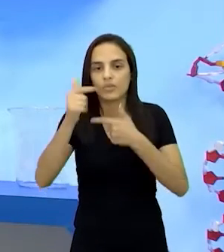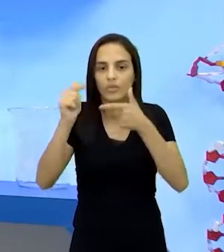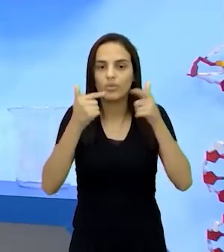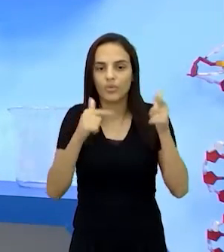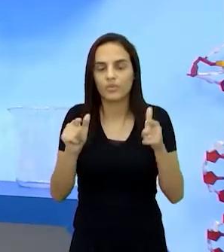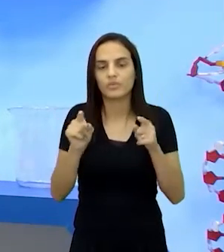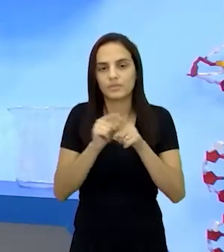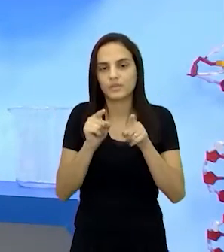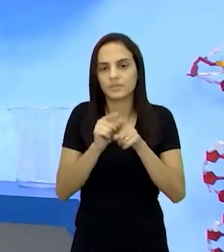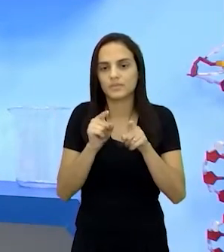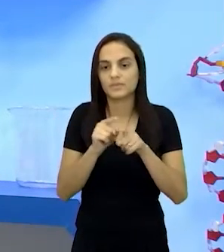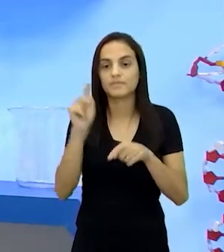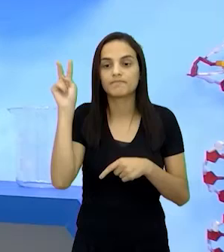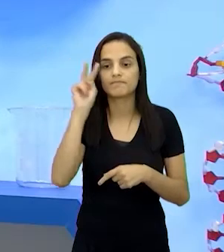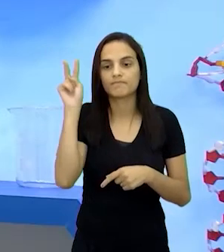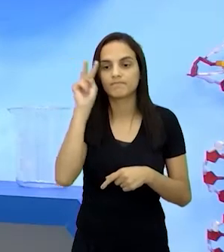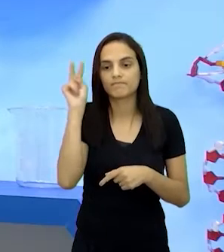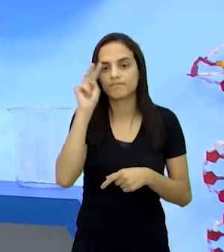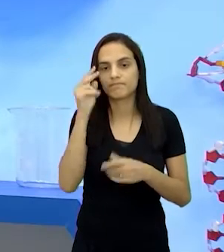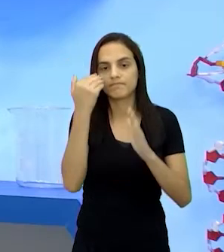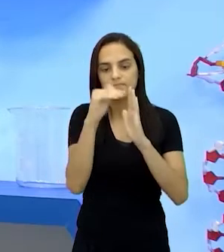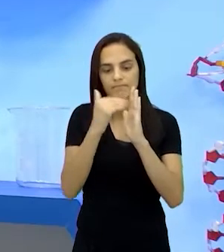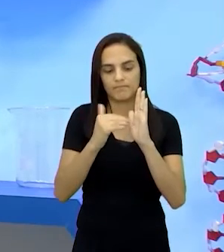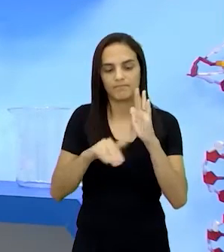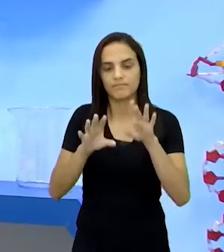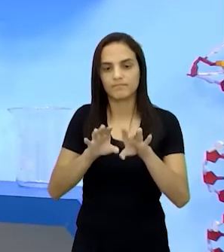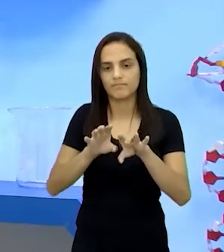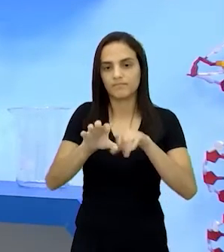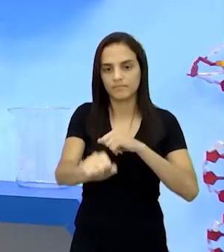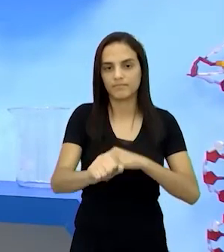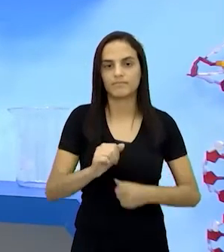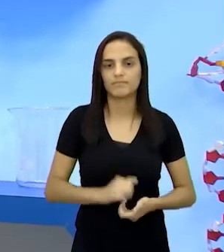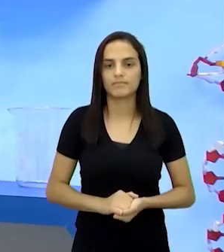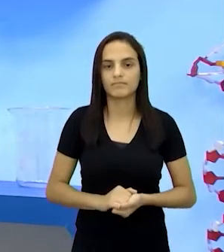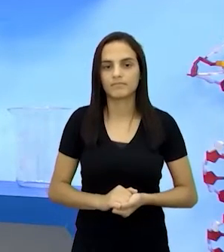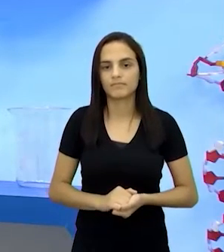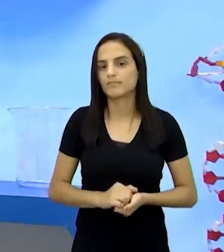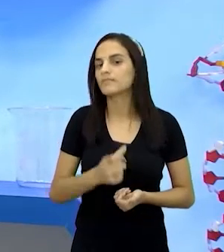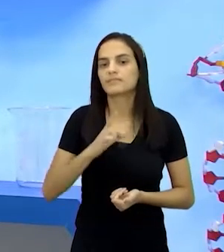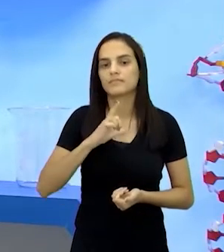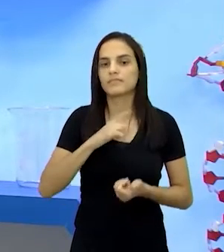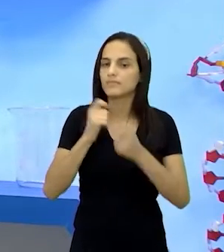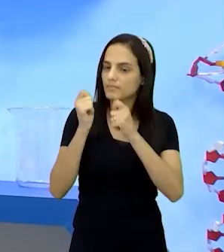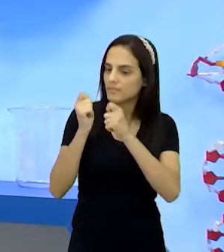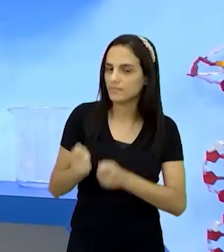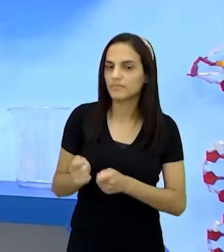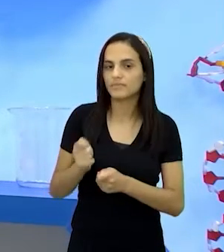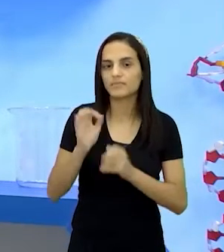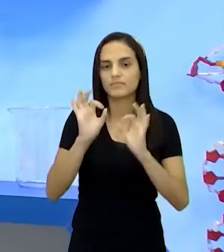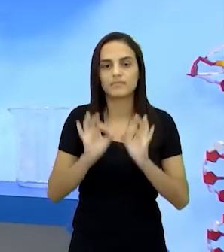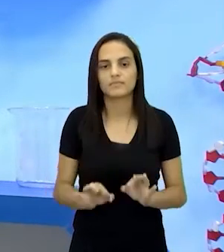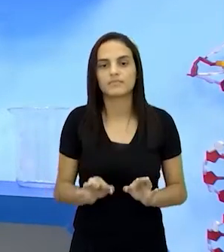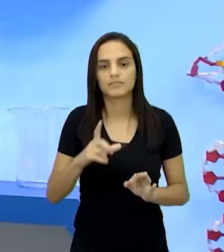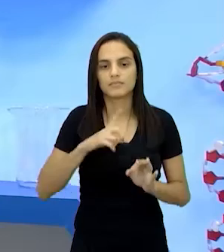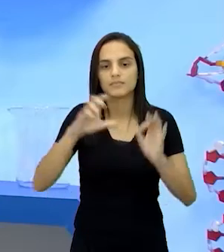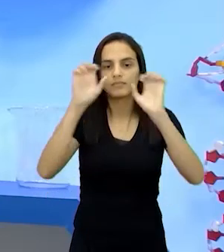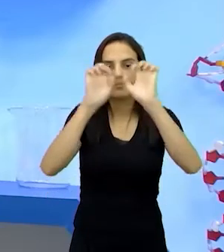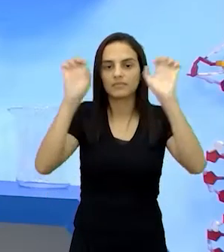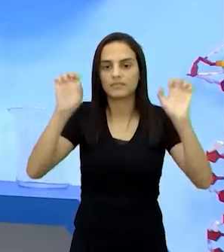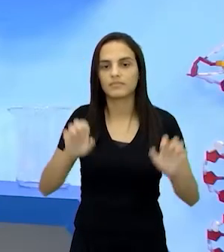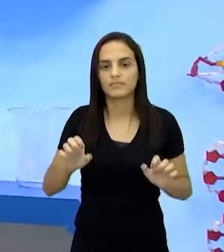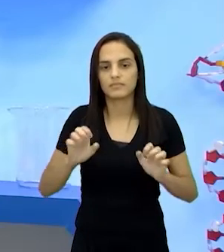componentes também. Lembrando que os itinerários formativos, eles estão ali para garantir que a gente tenha na